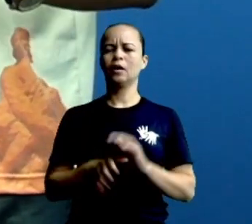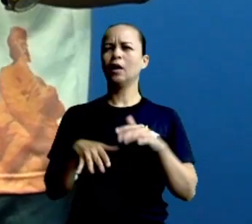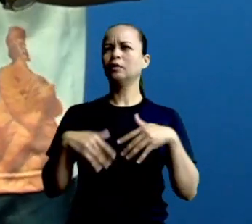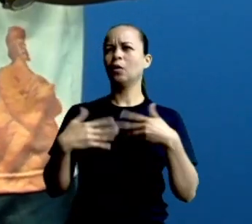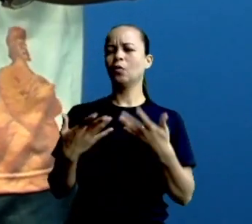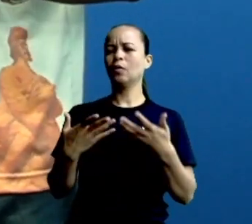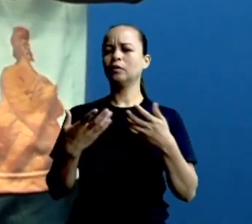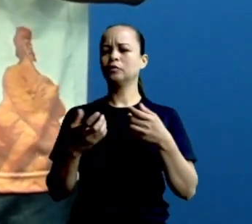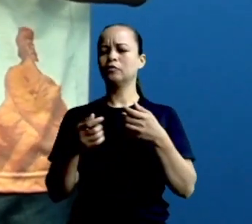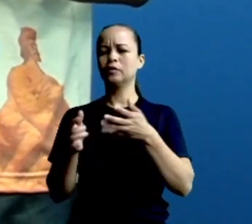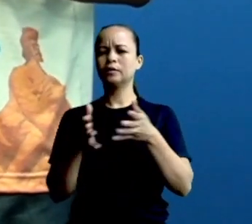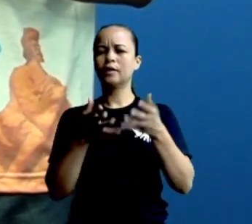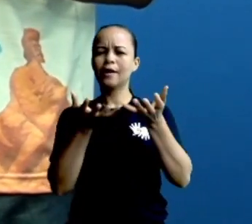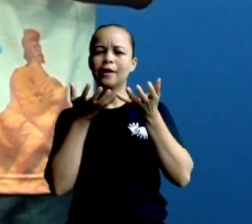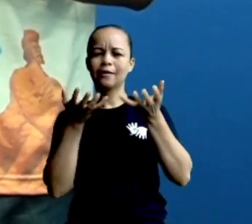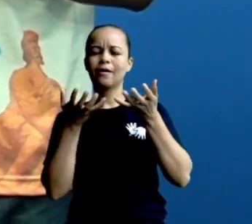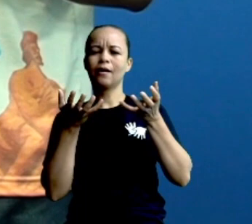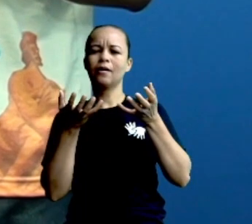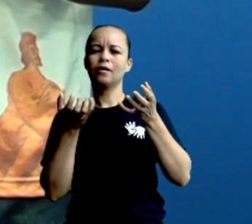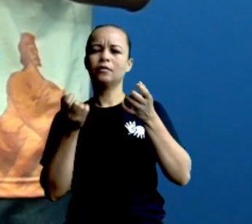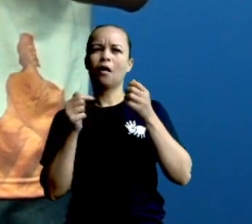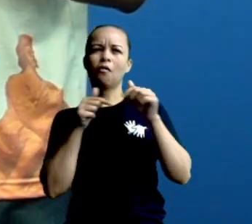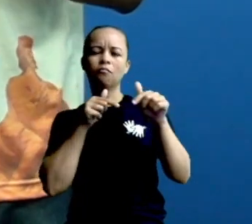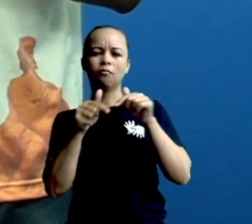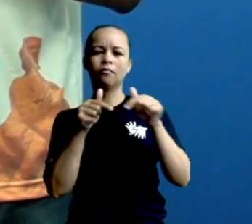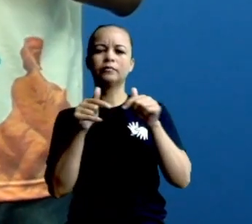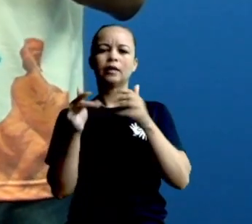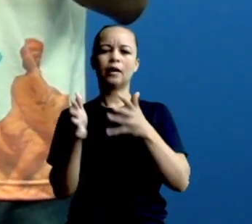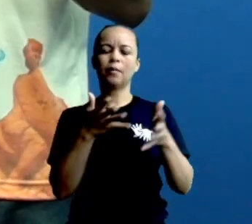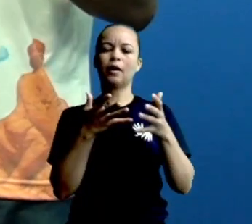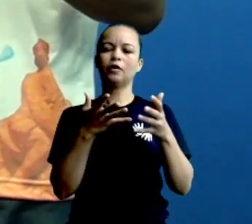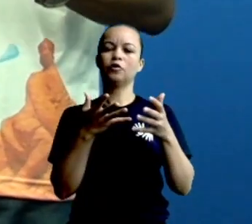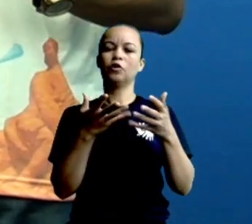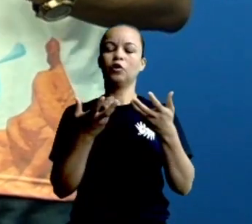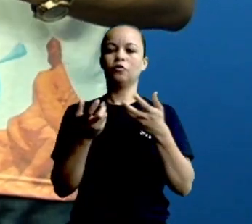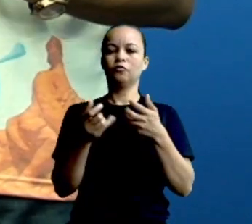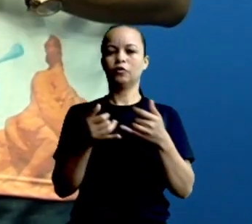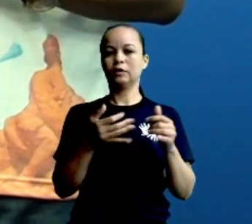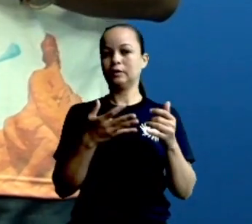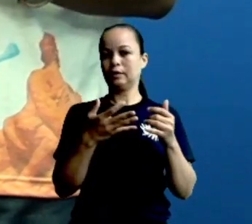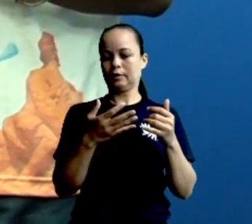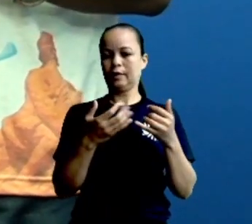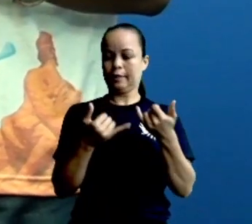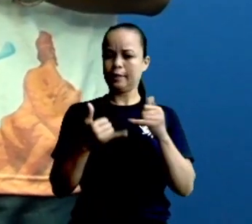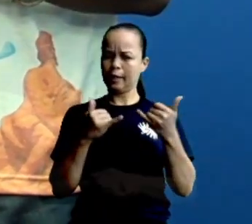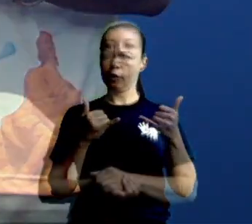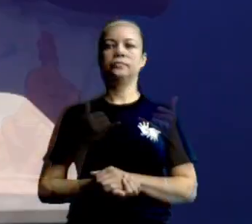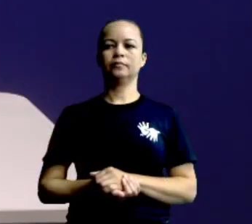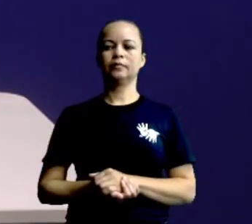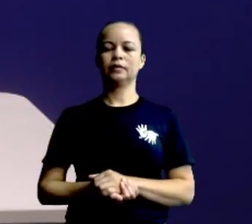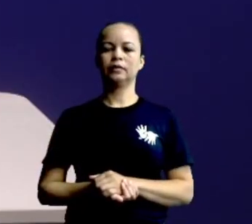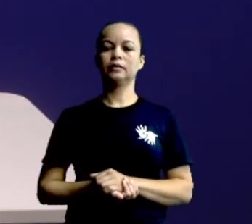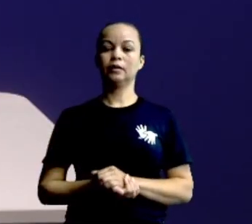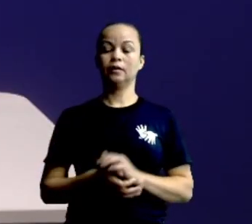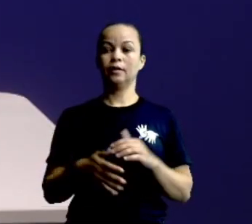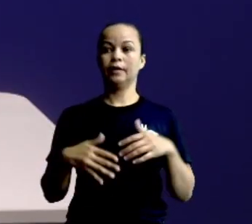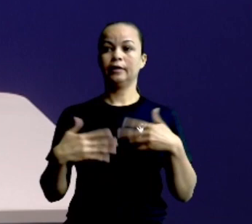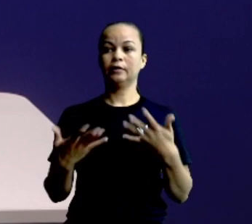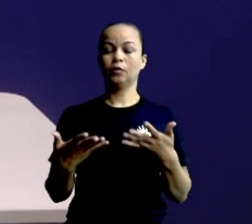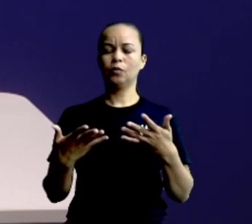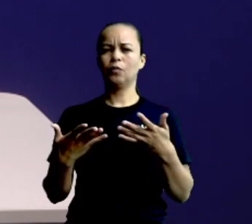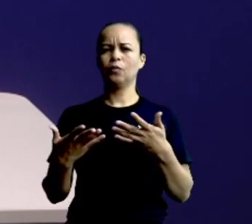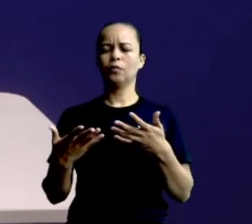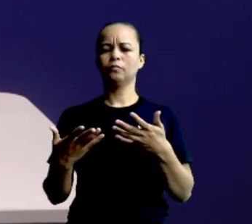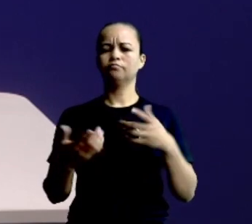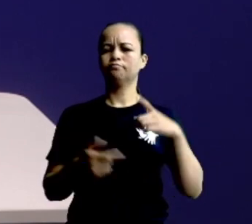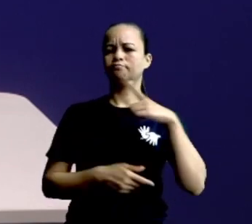quer realizar o trabalho, certo? Você vai gastar uma certa energia. Então, ó, quando você